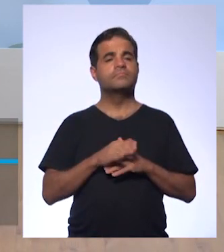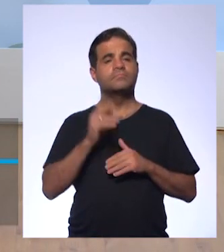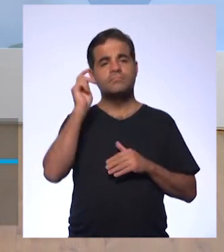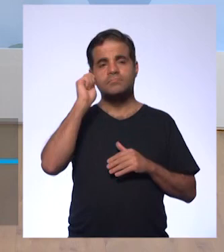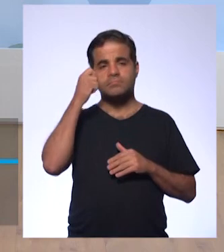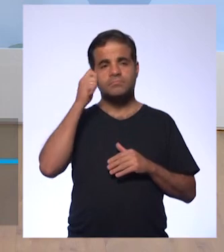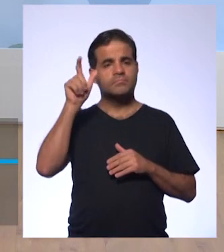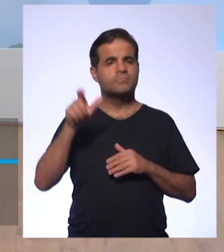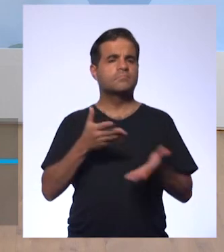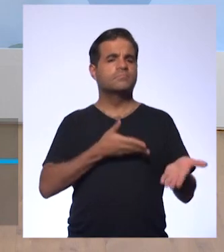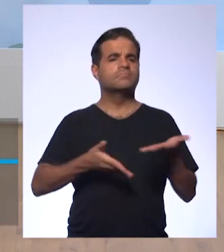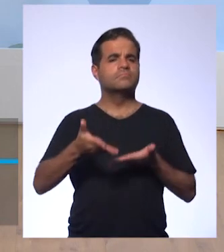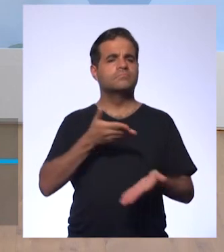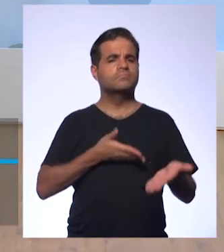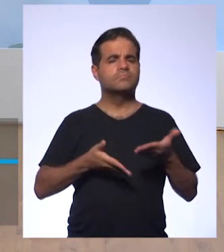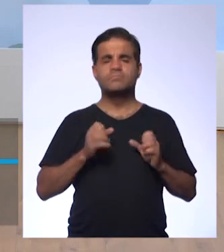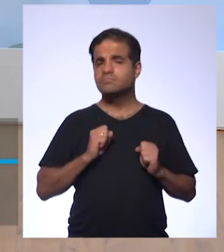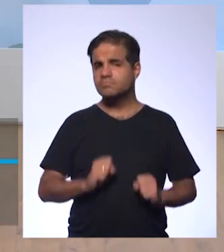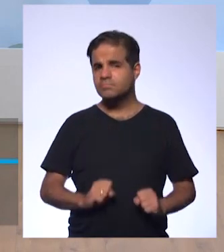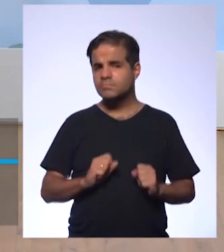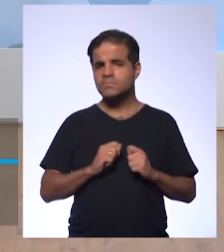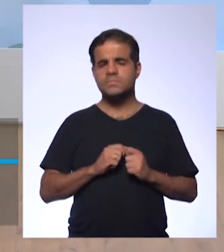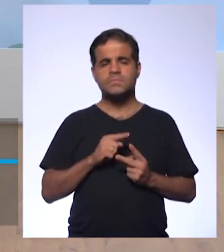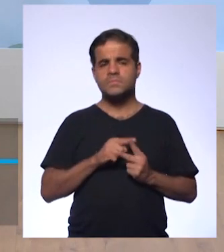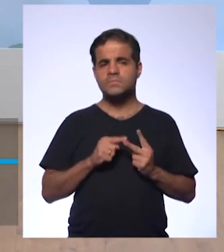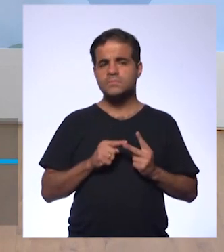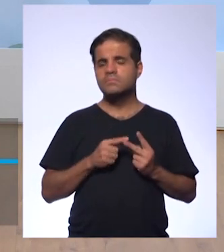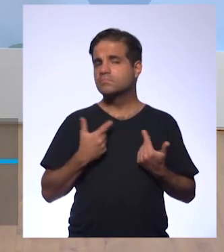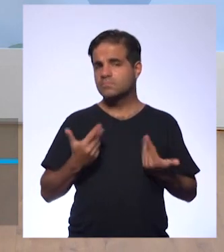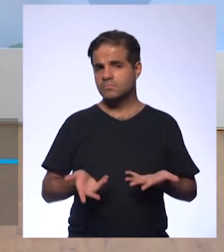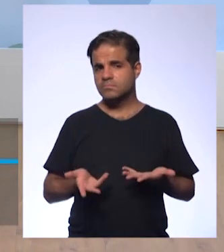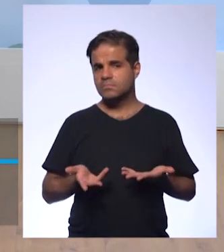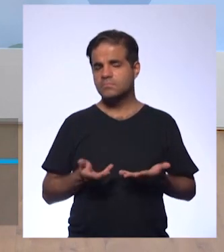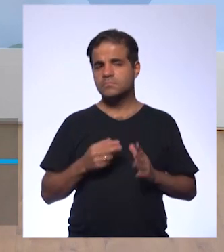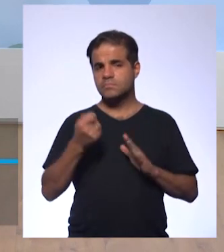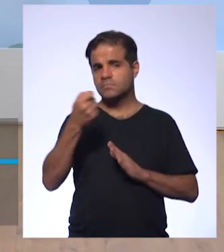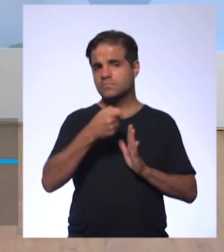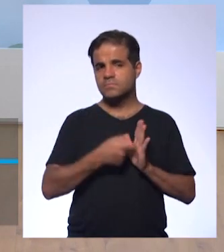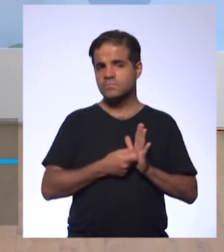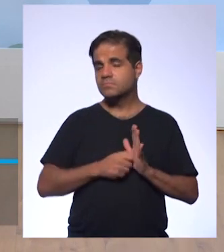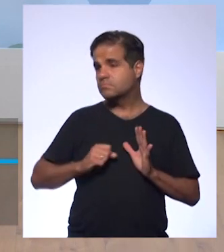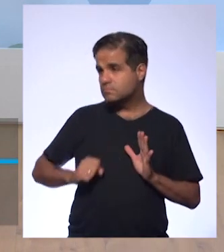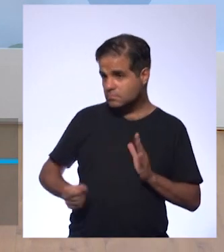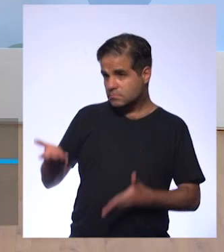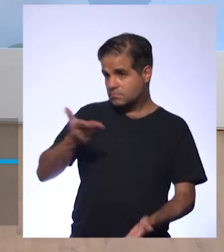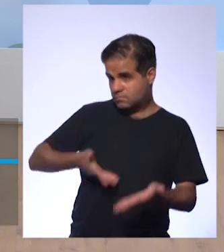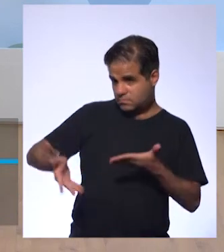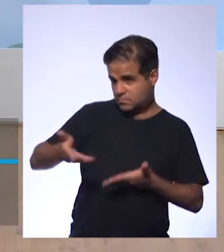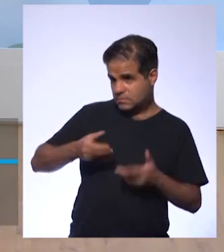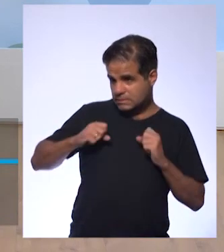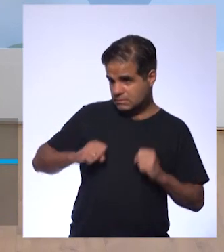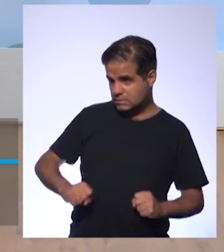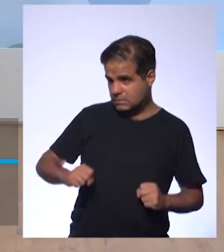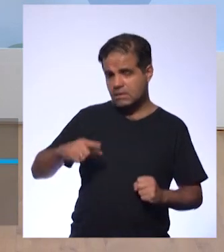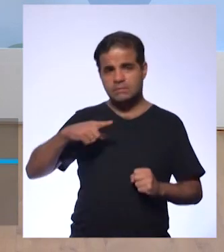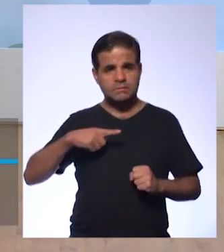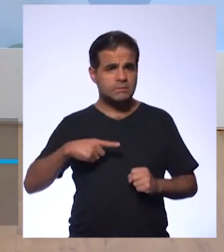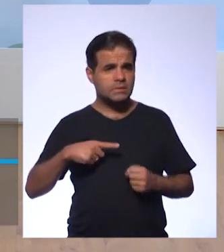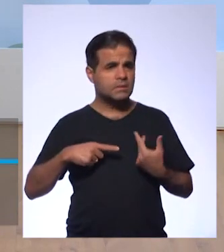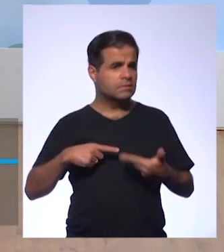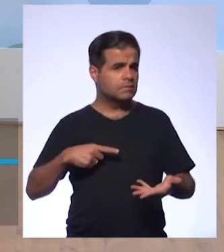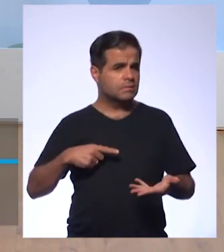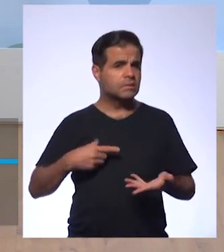negros. Qual a relação a gente pode fazer entre essas duas resenhas? A gente pode relacionar? Pergunta. Tem